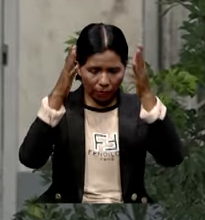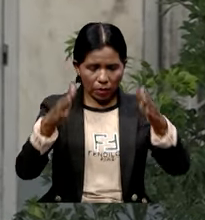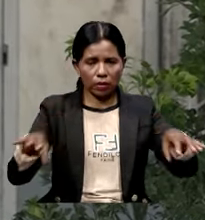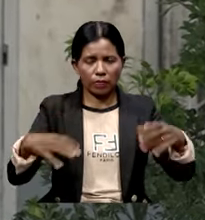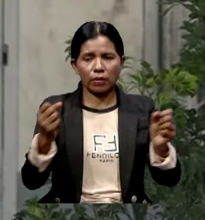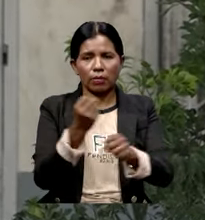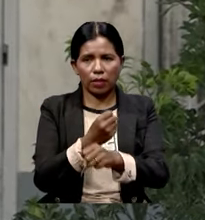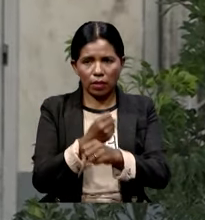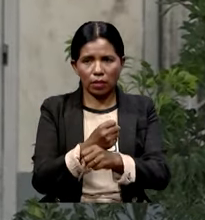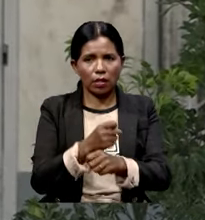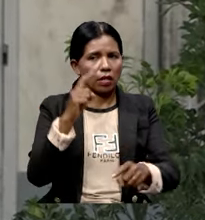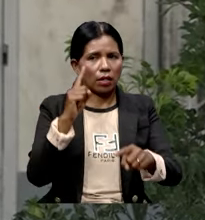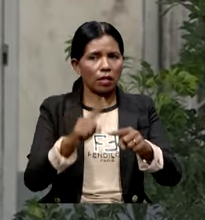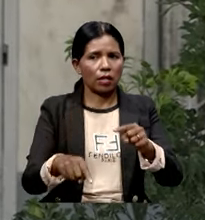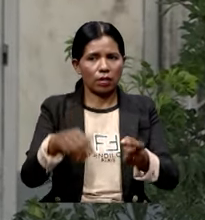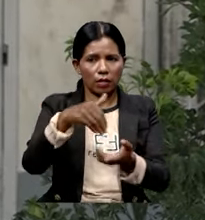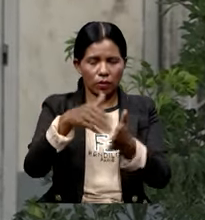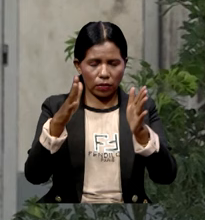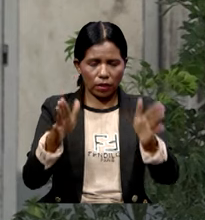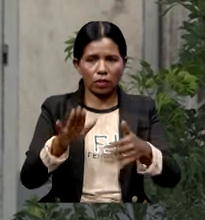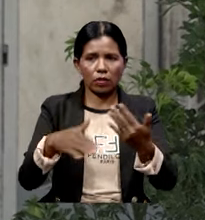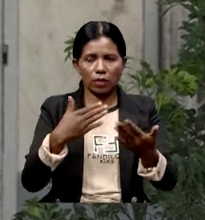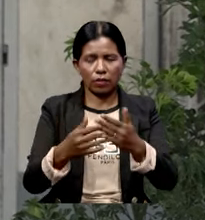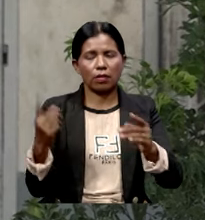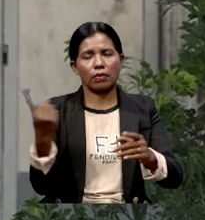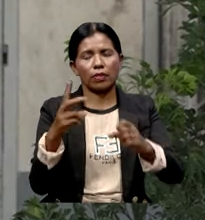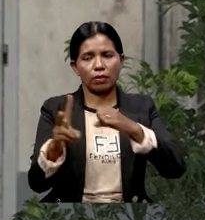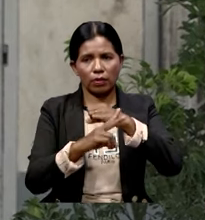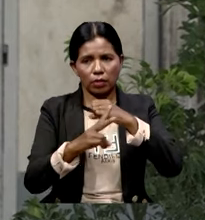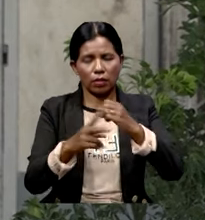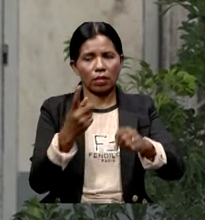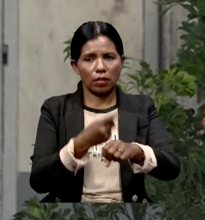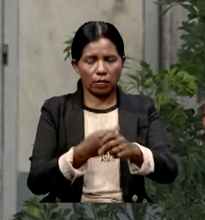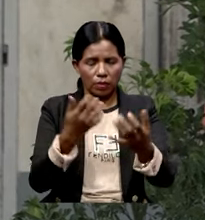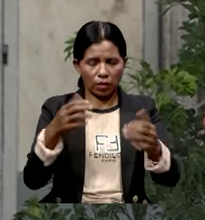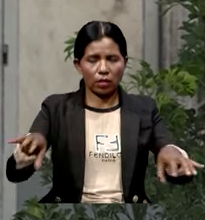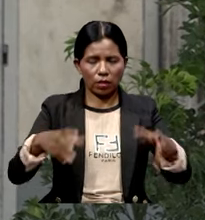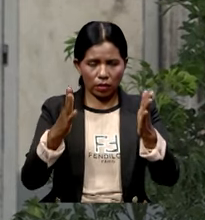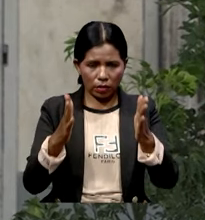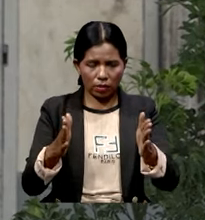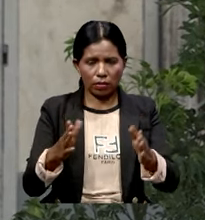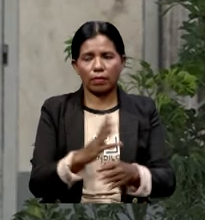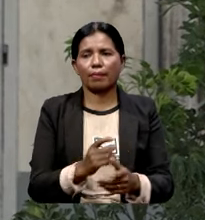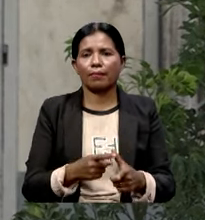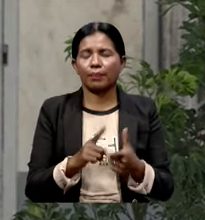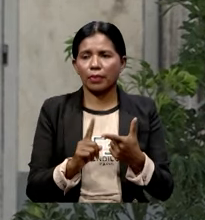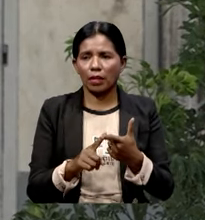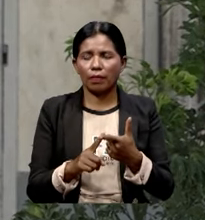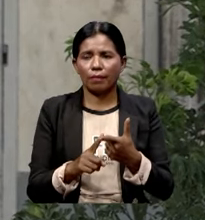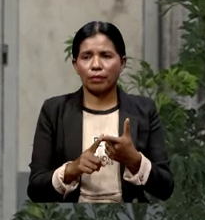máximo a tu. Lá ver esse não é ser vítima com essa situação, recursos humanos, crise, não